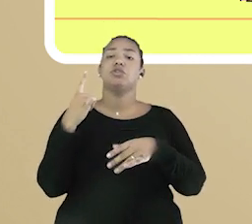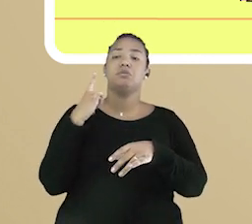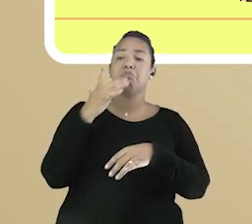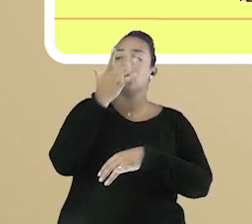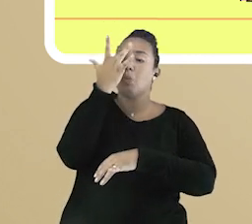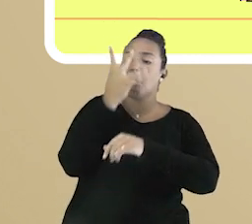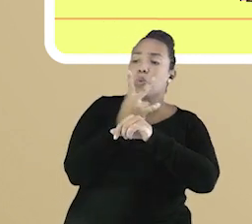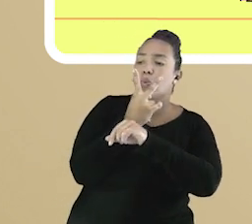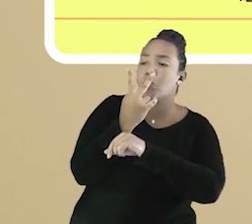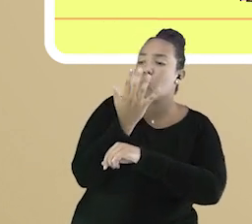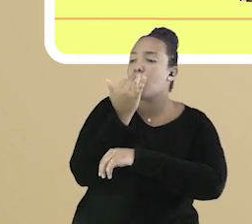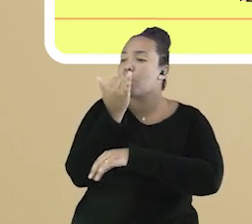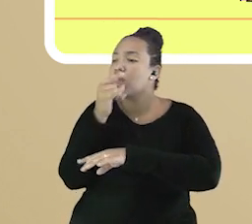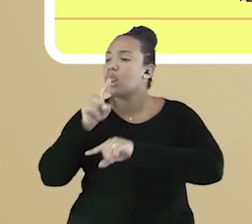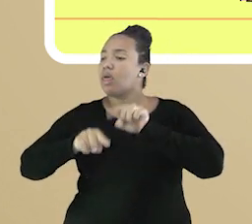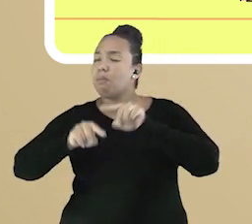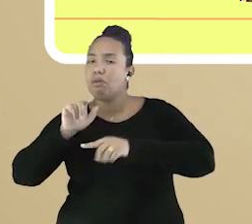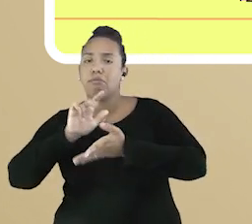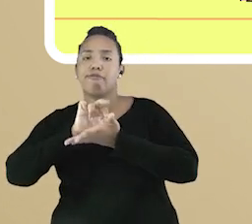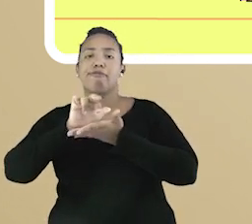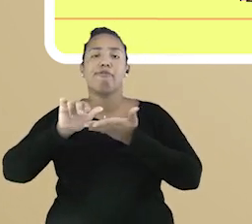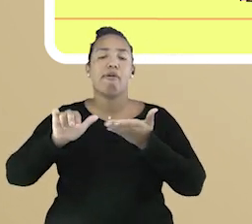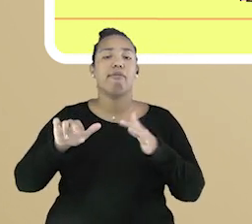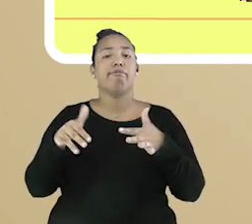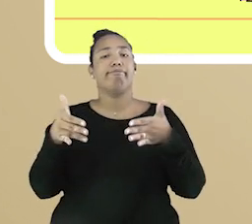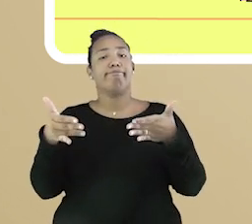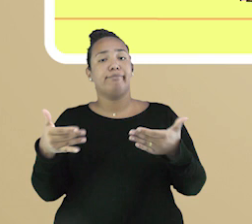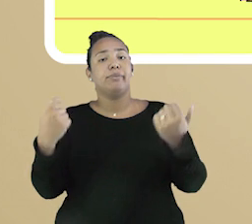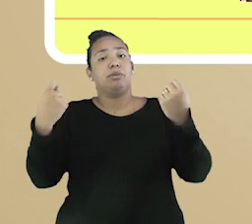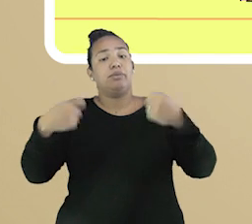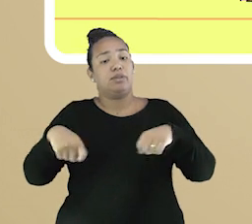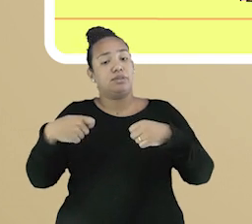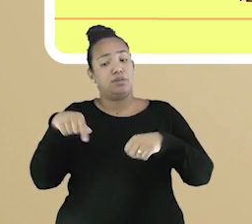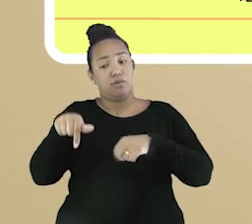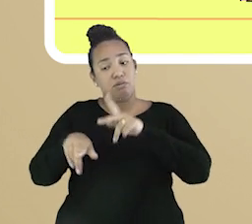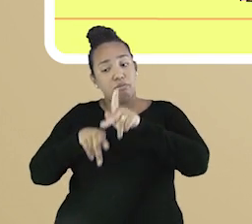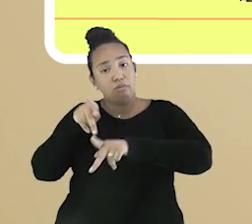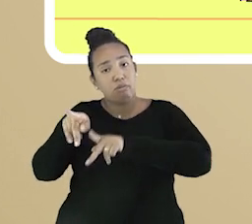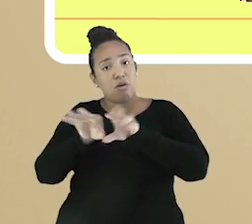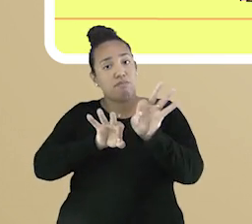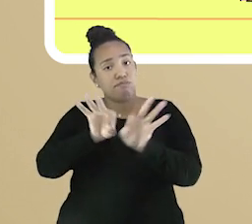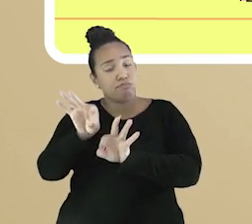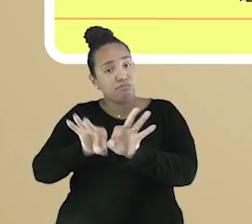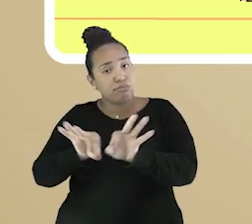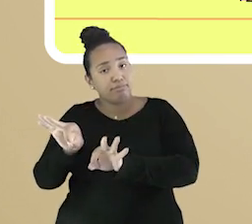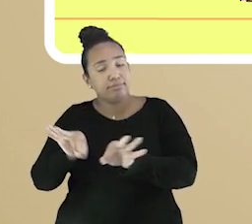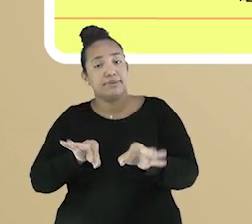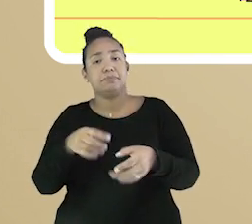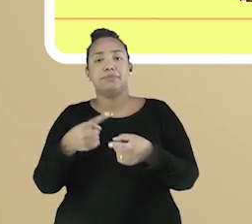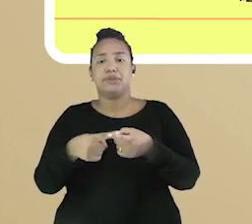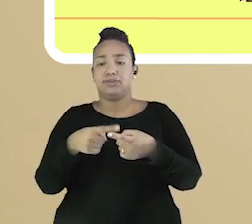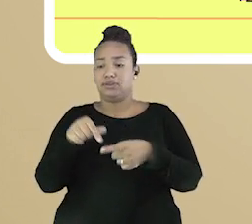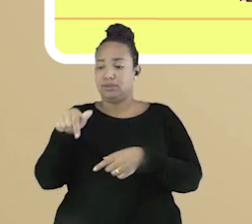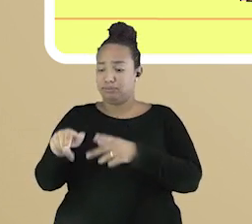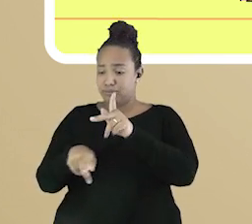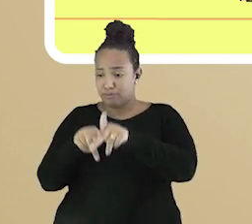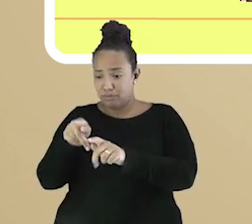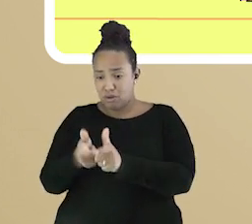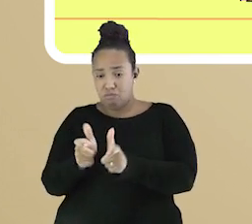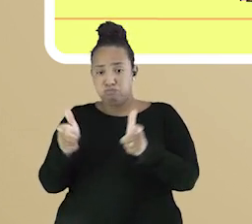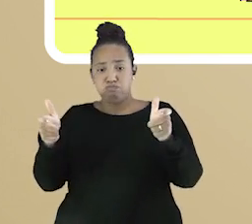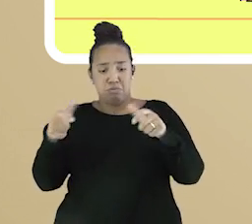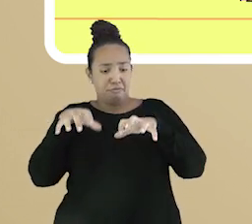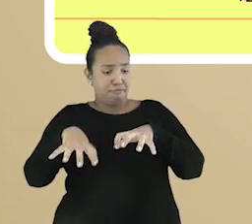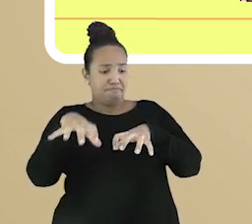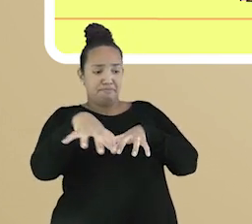alimentos, por produtos, e assim temos a necessidade de organização dessa população. Estava crescendo e o feudo já não